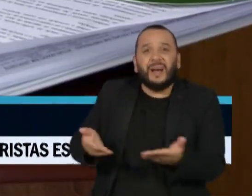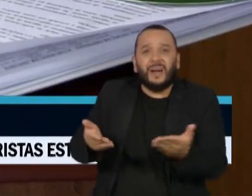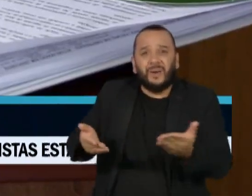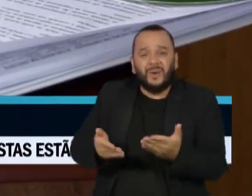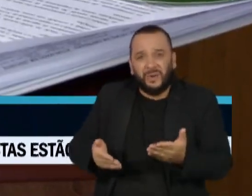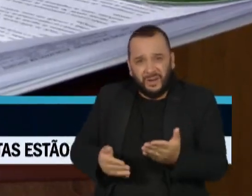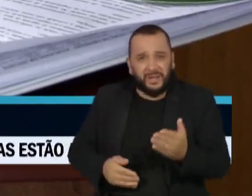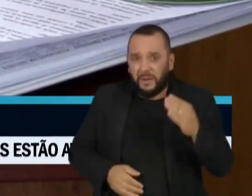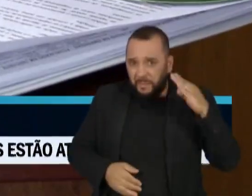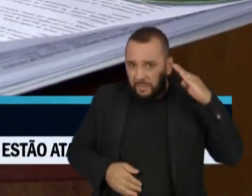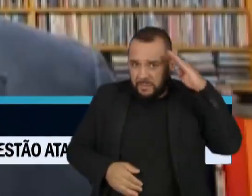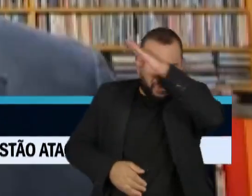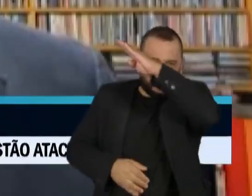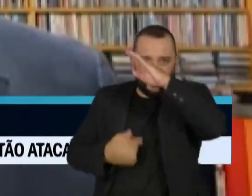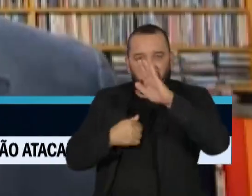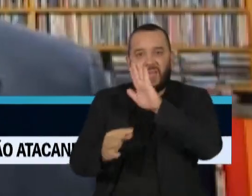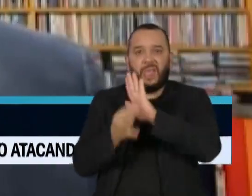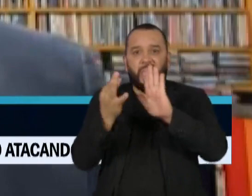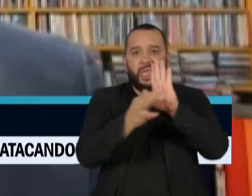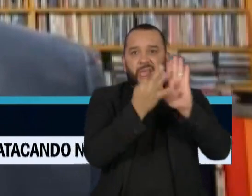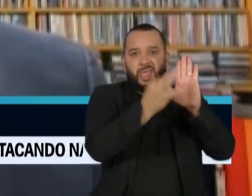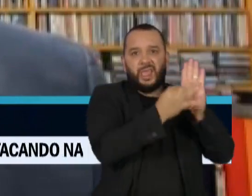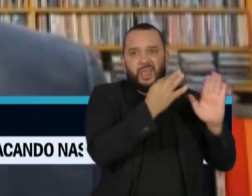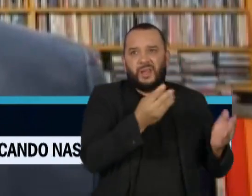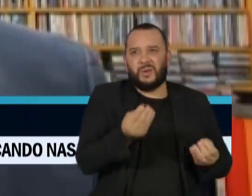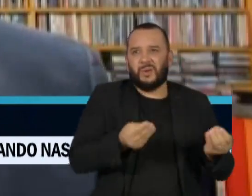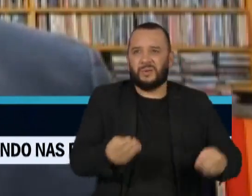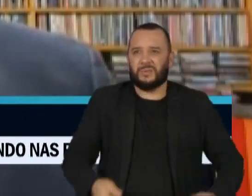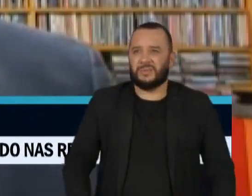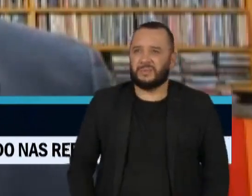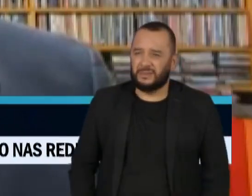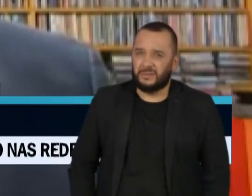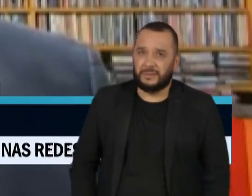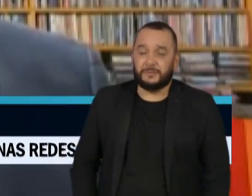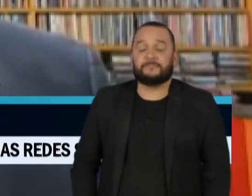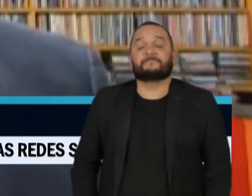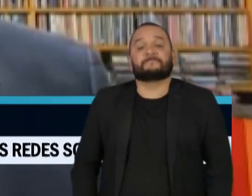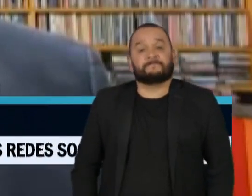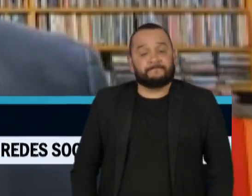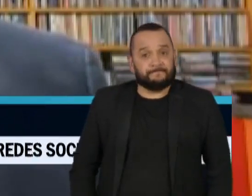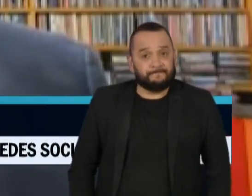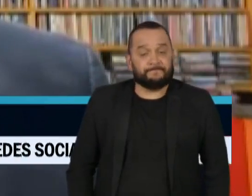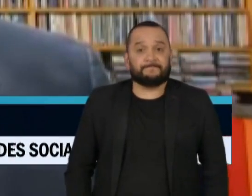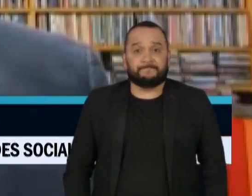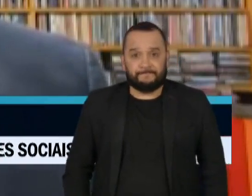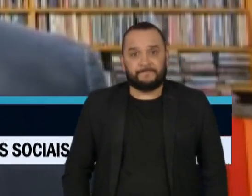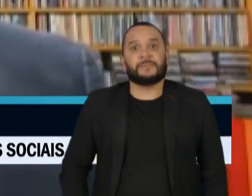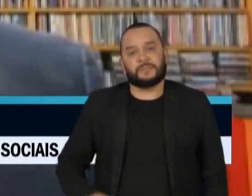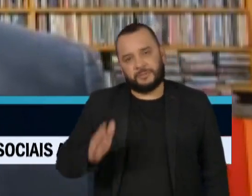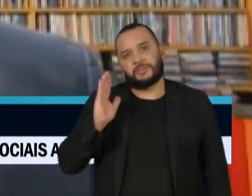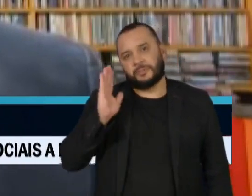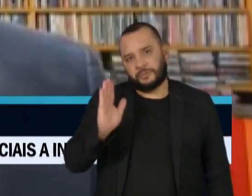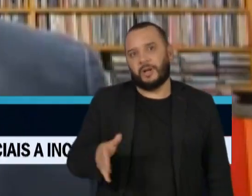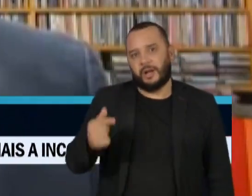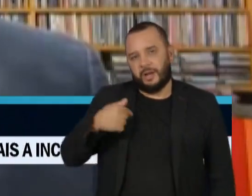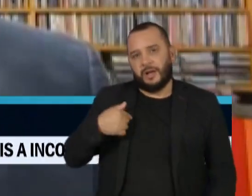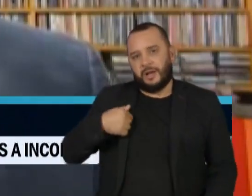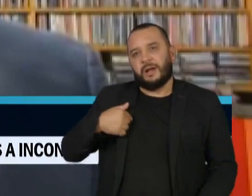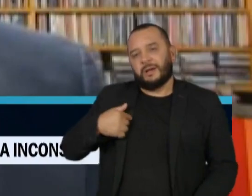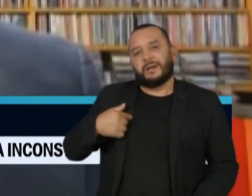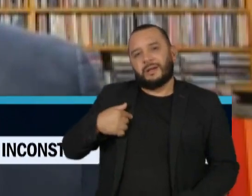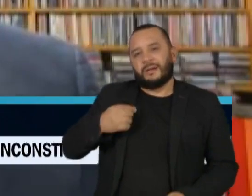editadas por Jair Bolsonaro. Essa revogação, ela não apaga muitas vezes o rastro, que é o que a gente está falando,